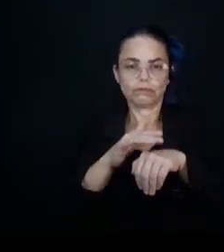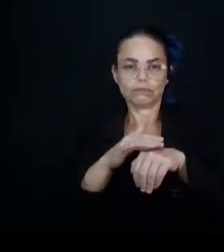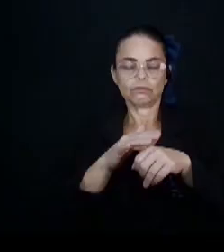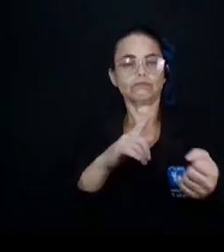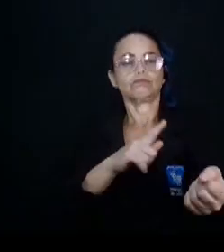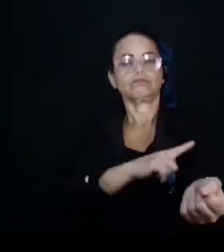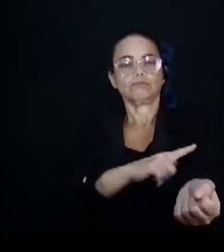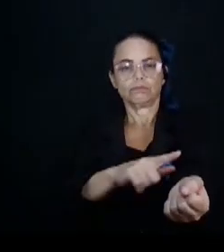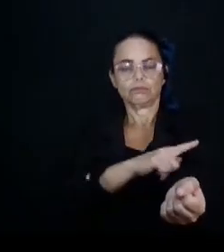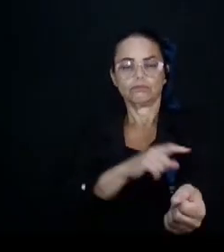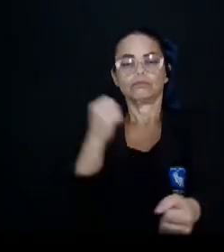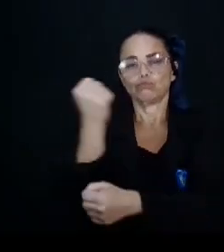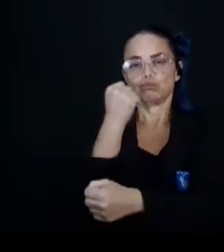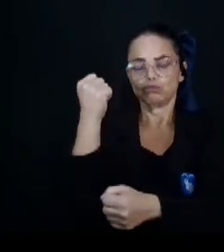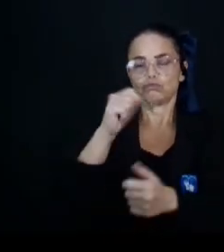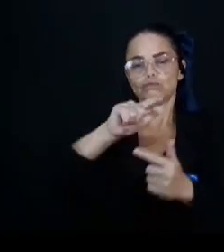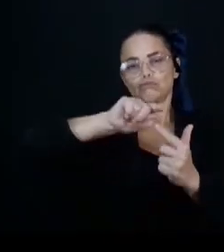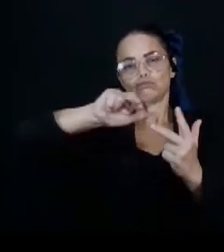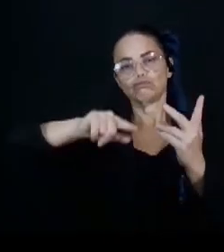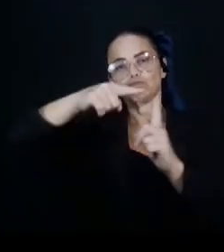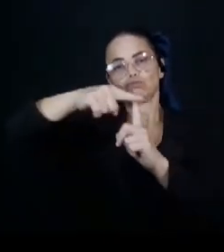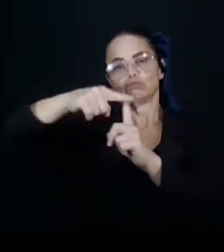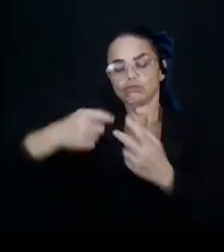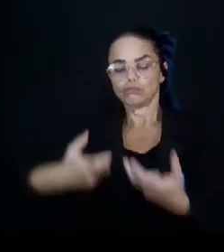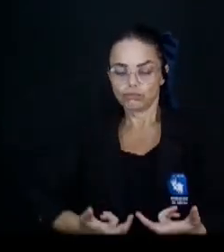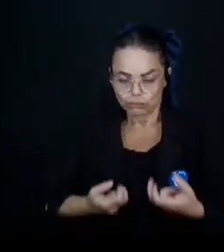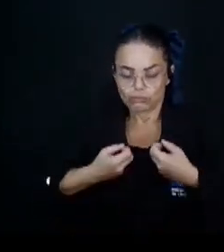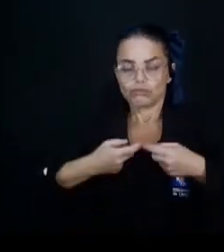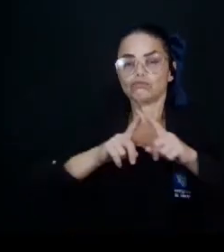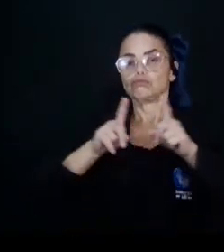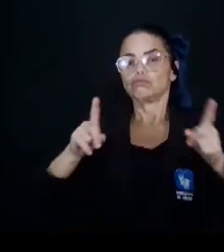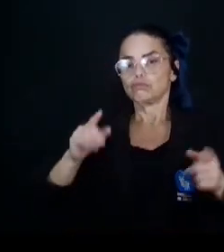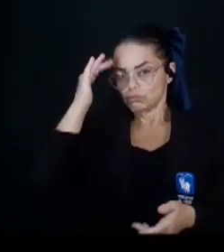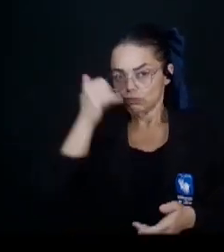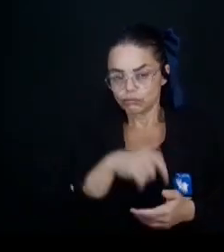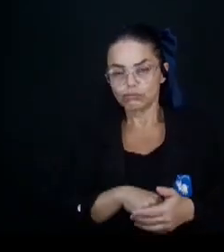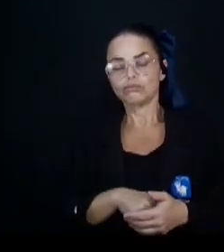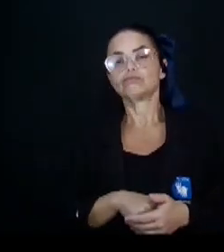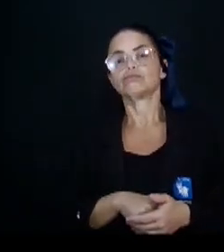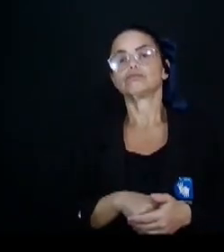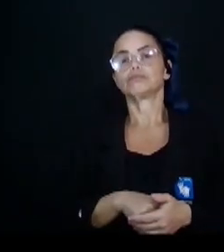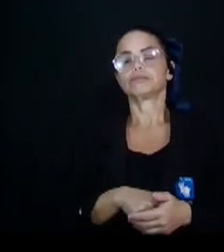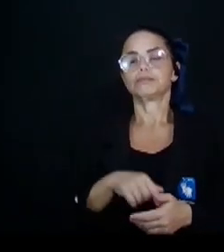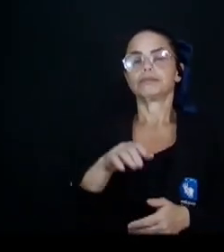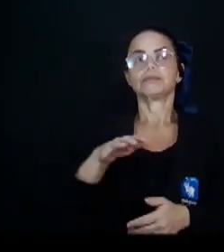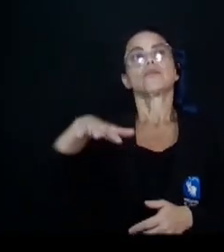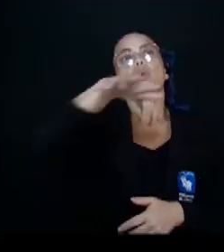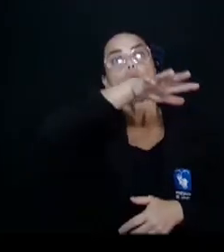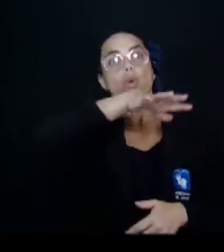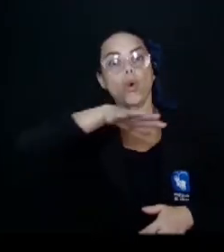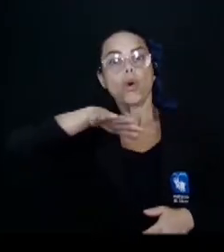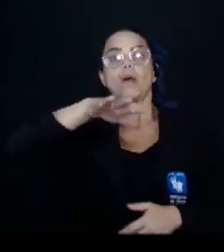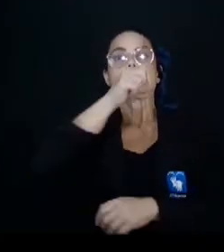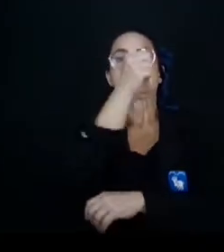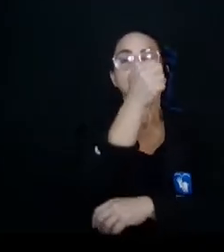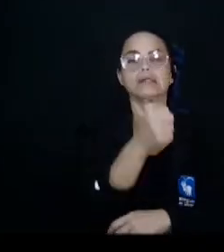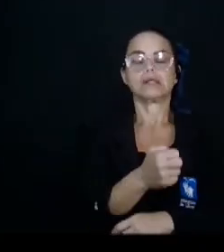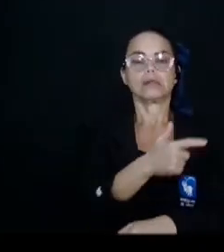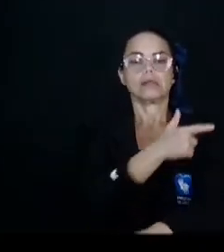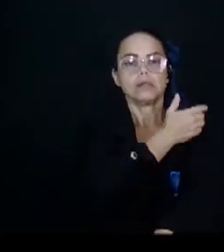outros tipos de câncer, mas sabemos que os fatores ambientais, né, de hábito de vida,